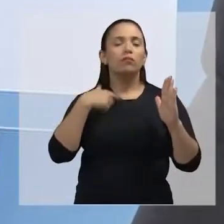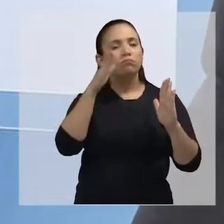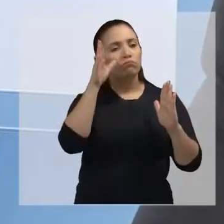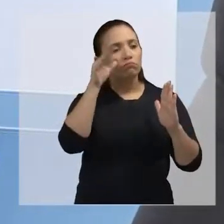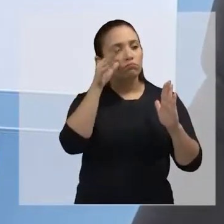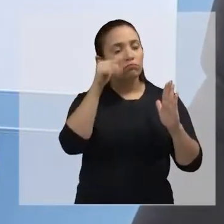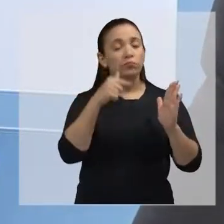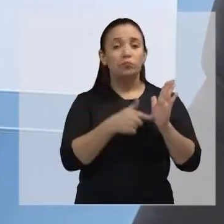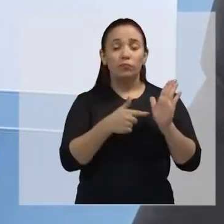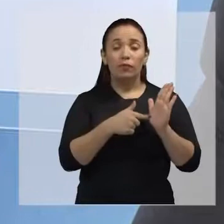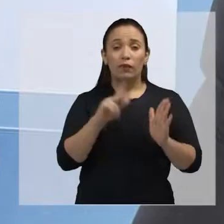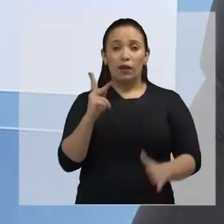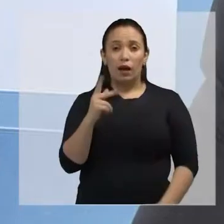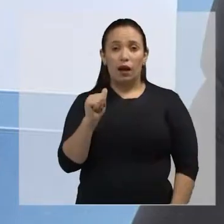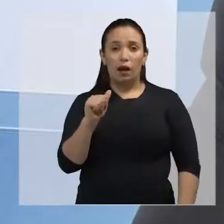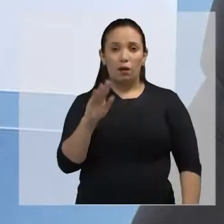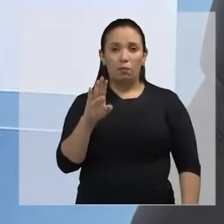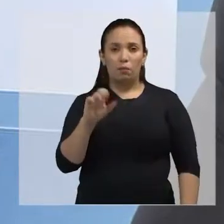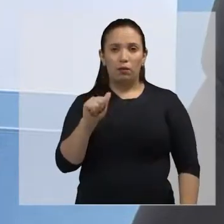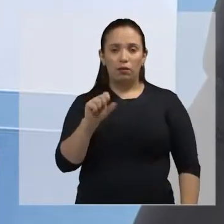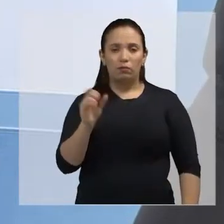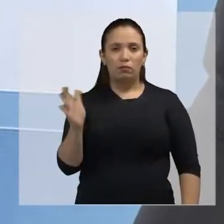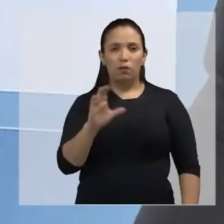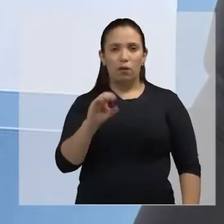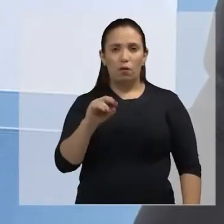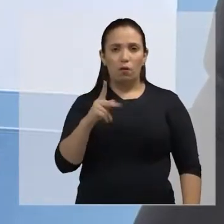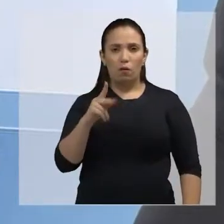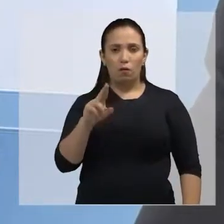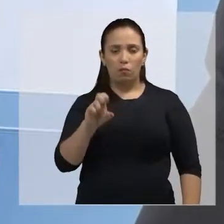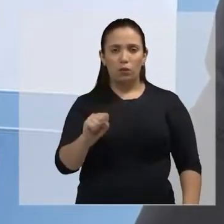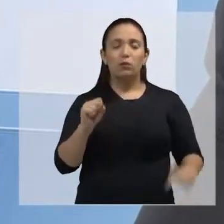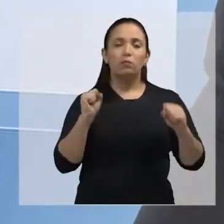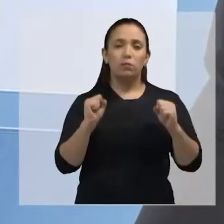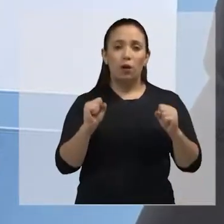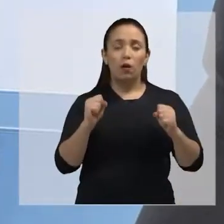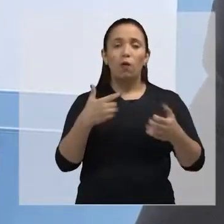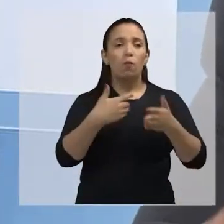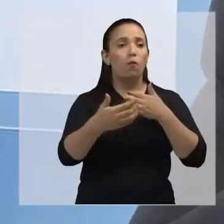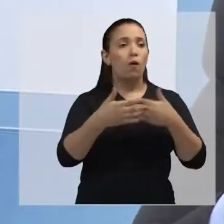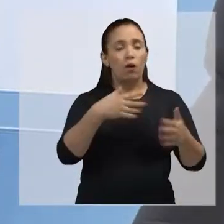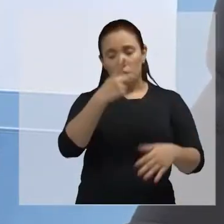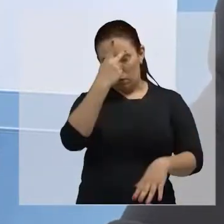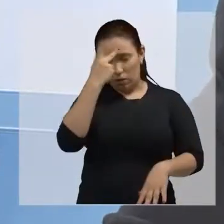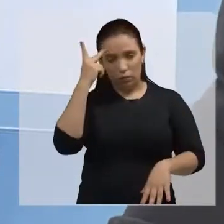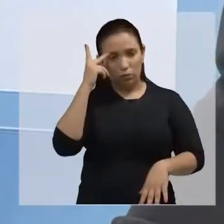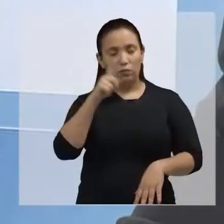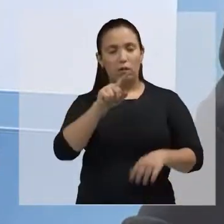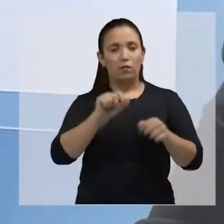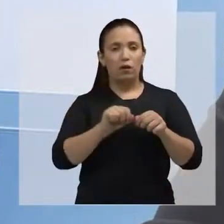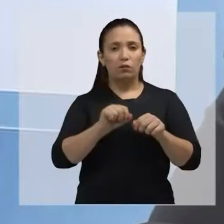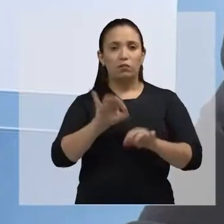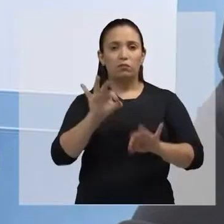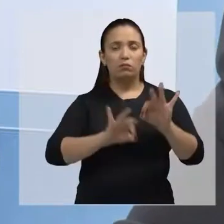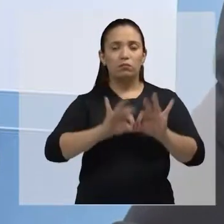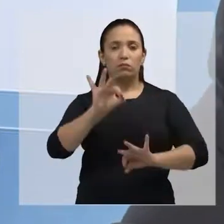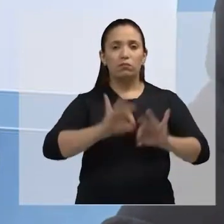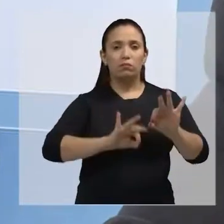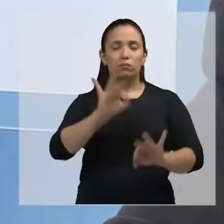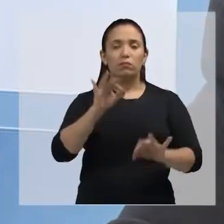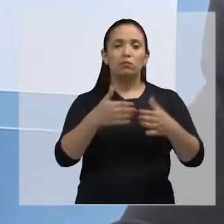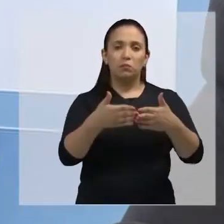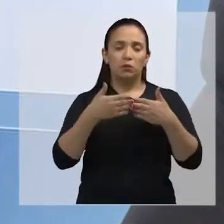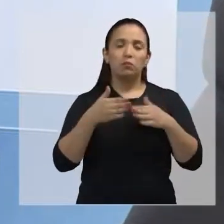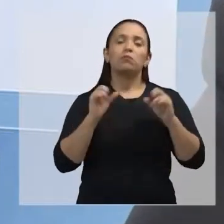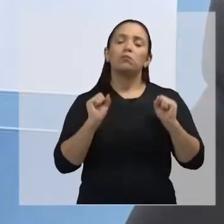habeas corpus é um instrumento mundial, que pode ser feito até por uma pessoa. Eu na cadeia preso, eu posso fazer um pedido de habeas corpus para um juiz.